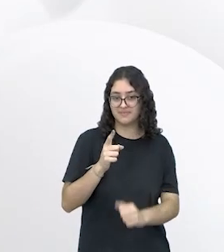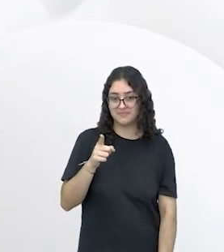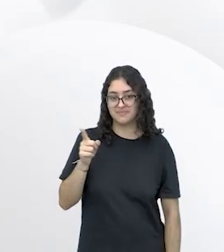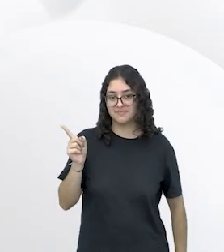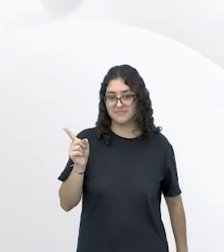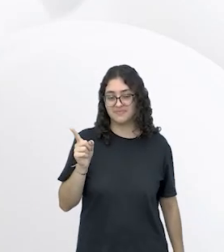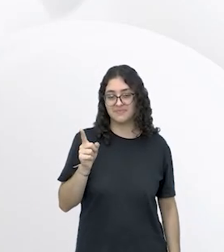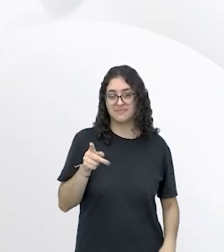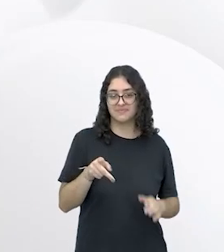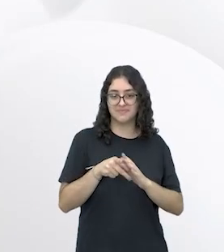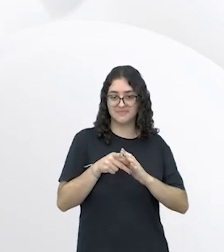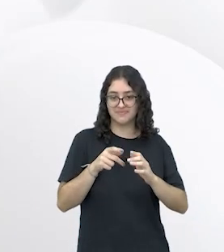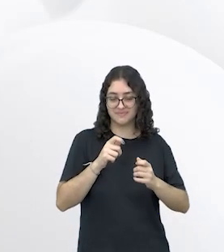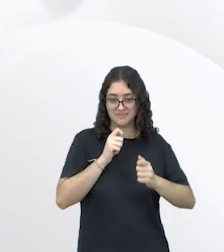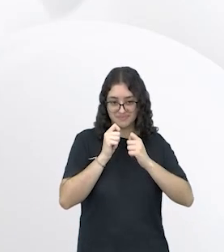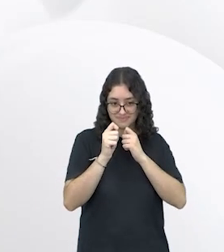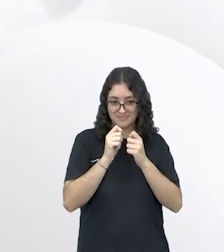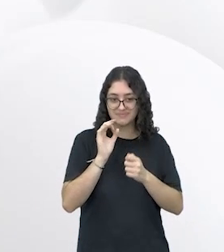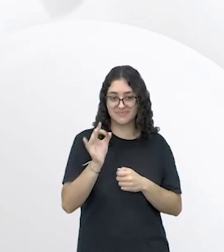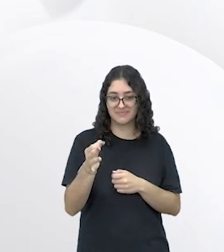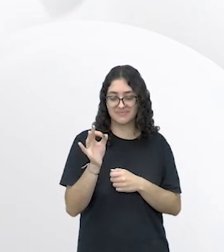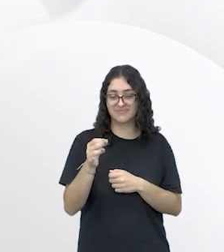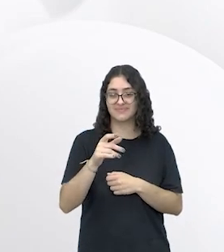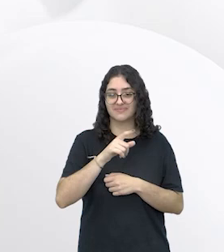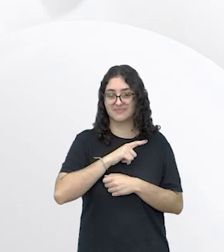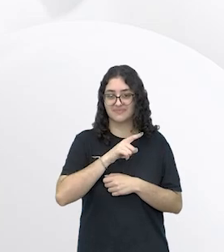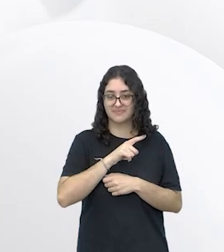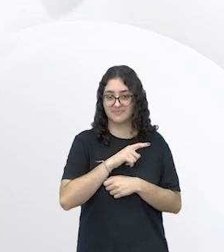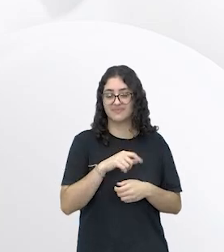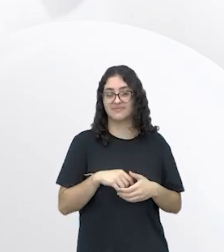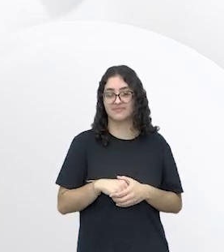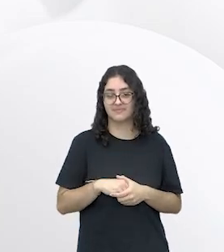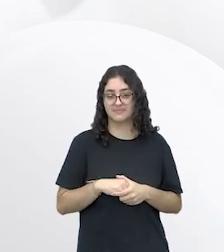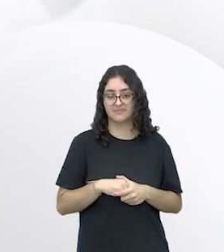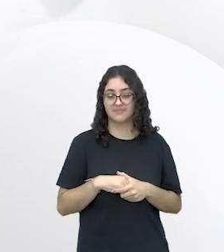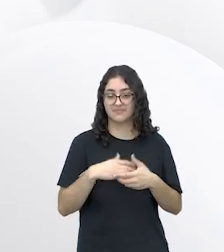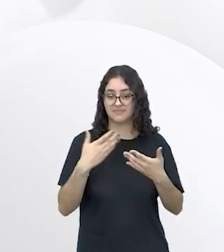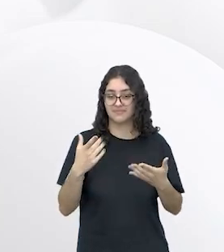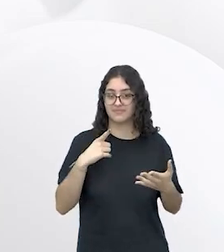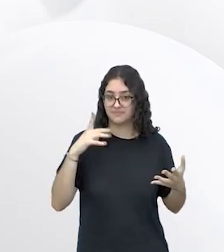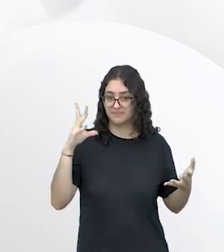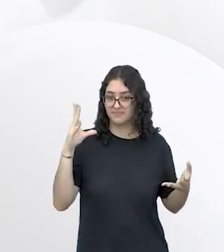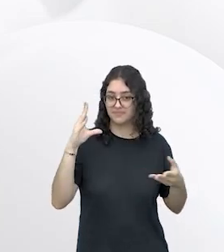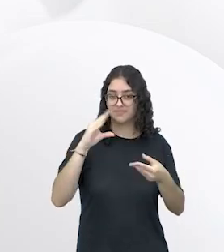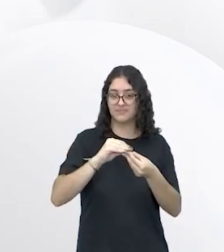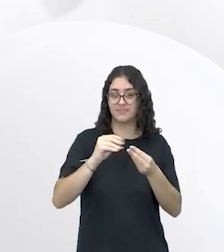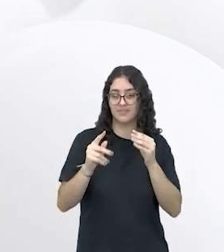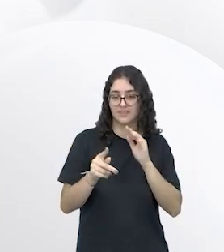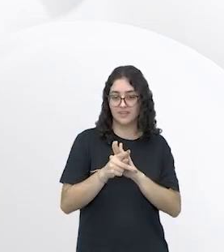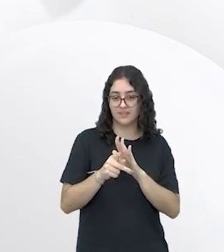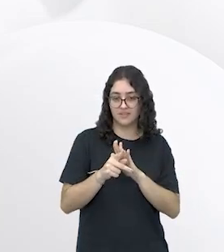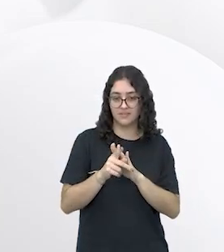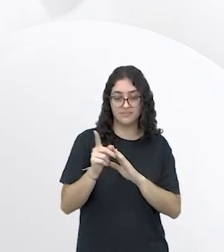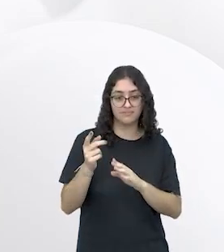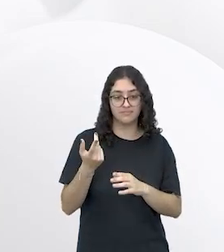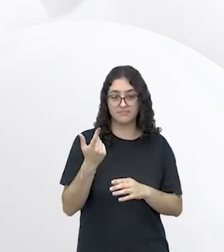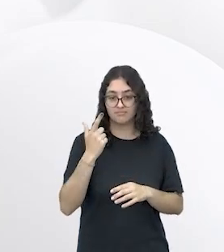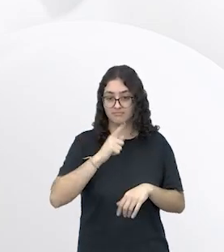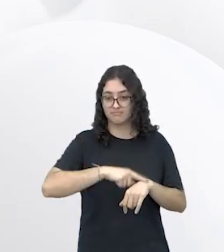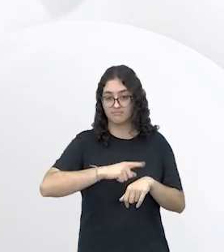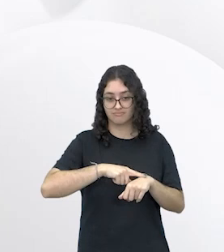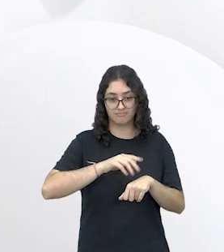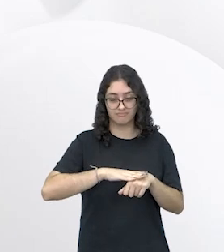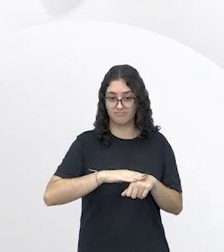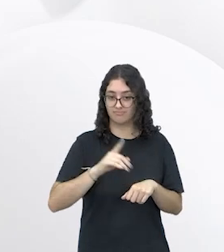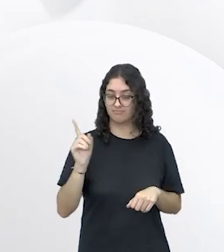matérias jornalísticas, certo? Que estão aí na tela. Aí você tem a sistematização do Kahoot. Não vai dar tempo de fazer